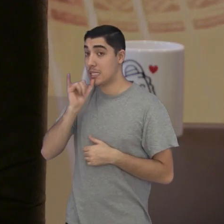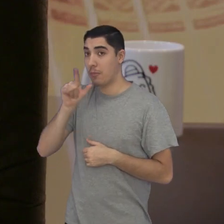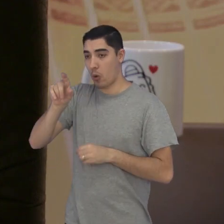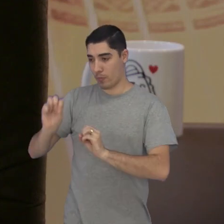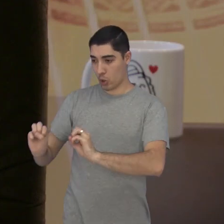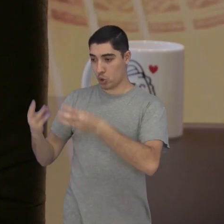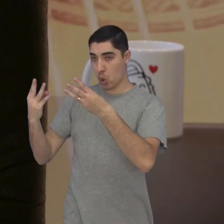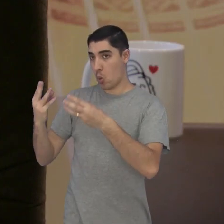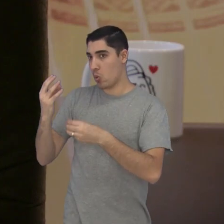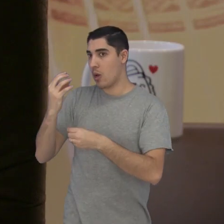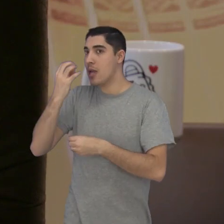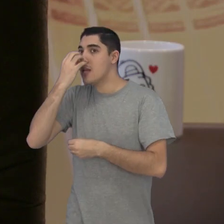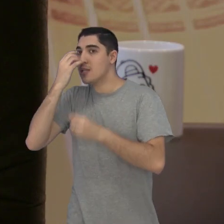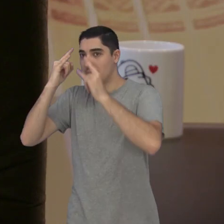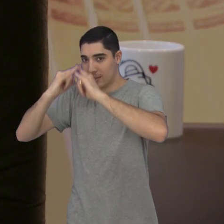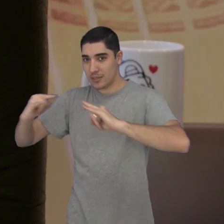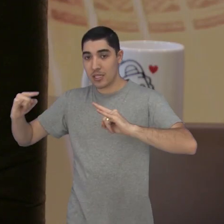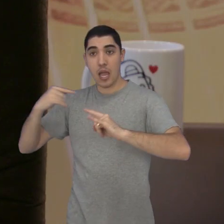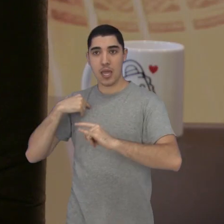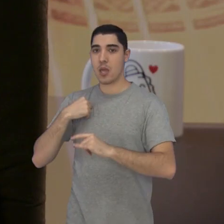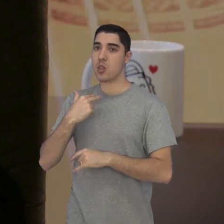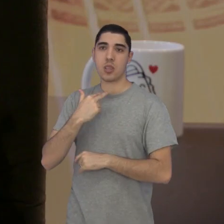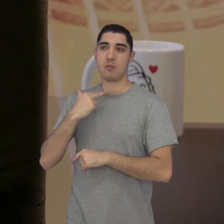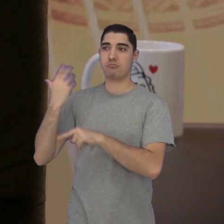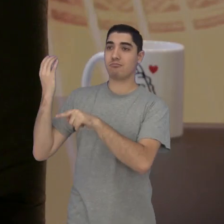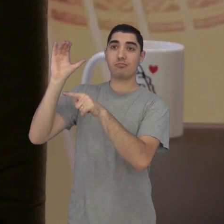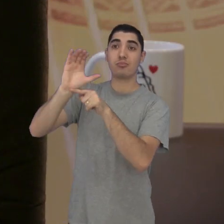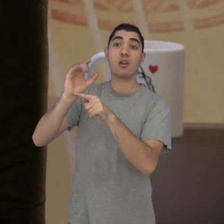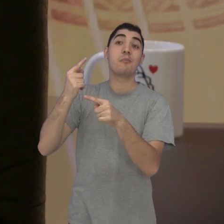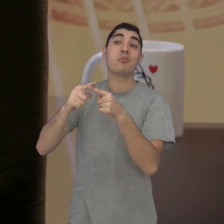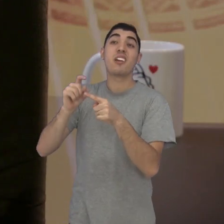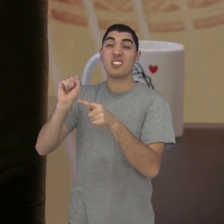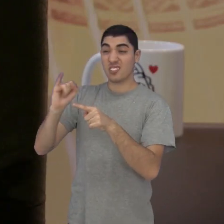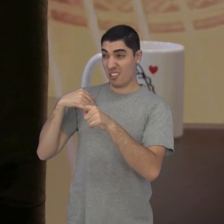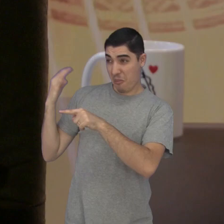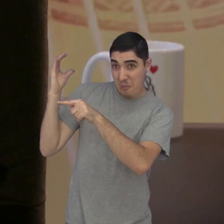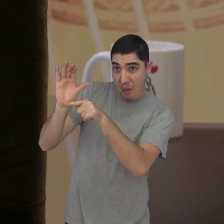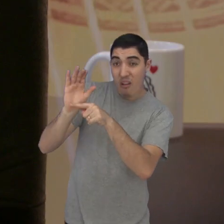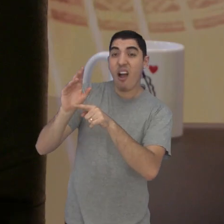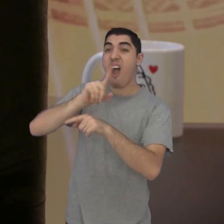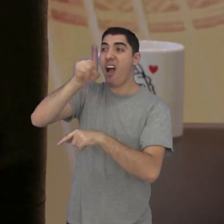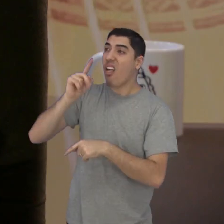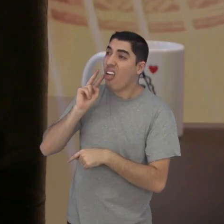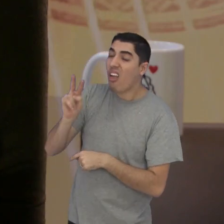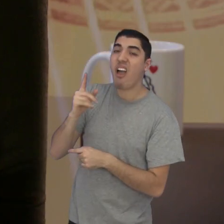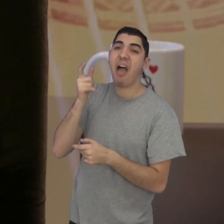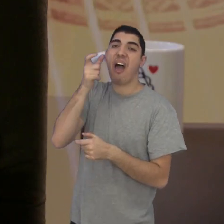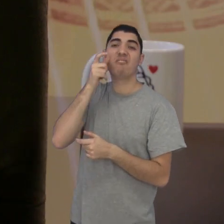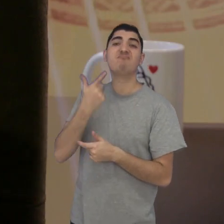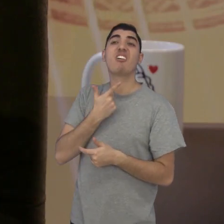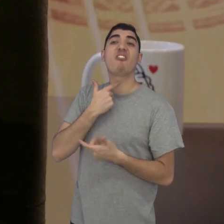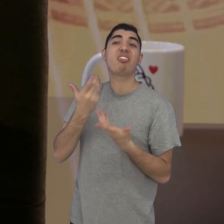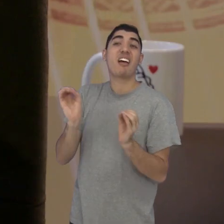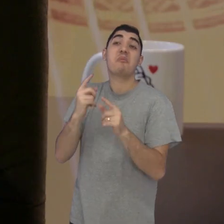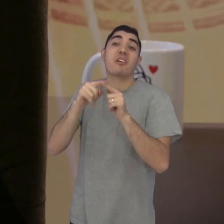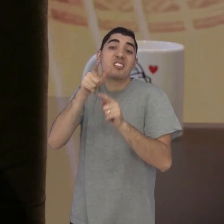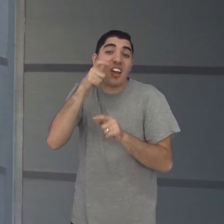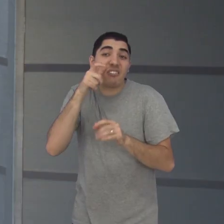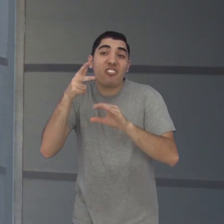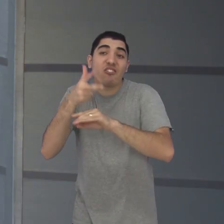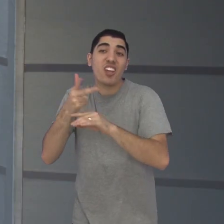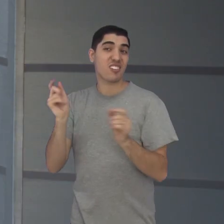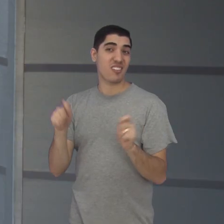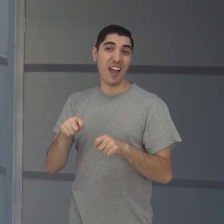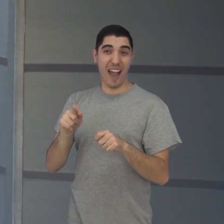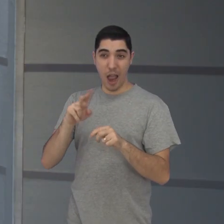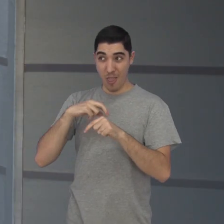show de circo, eu não posto, né? Porque senão perde a surpresa, perde a graça. O que adianta ser no meu show se você já